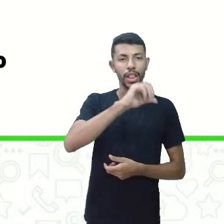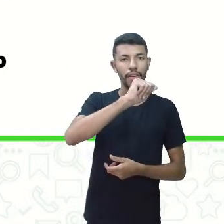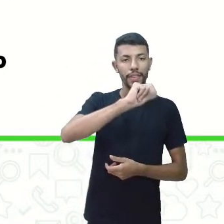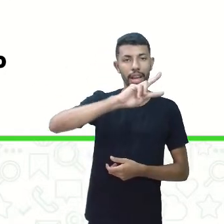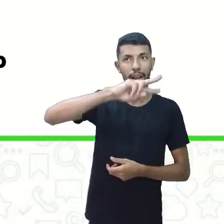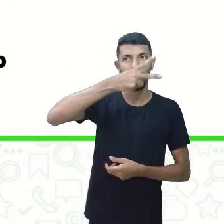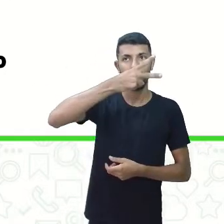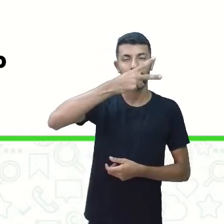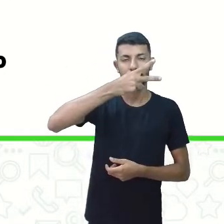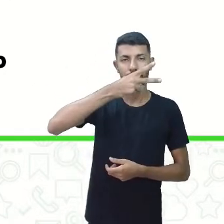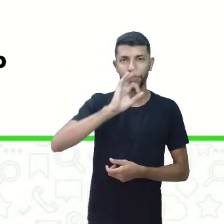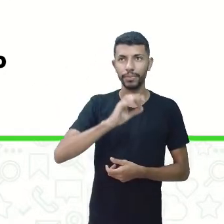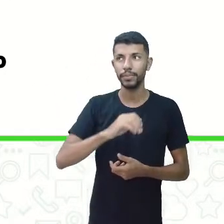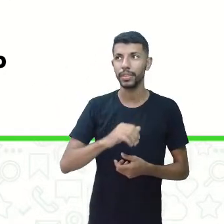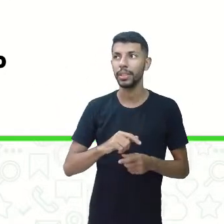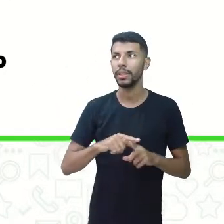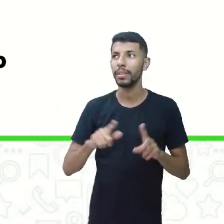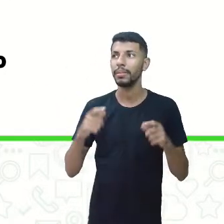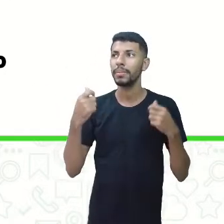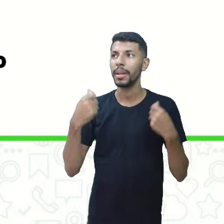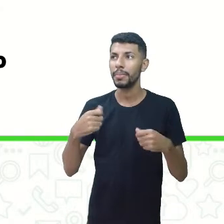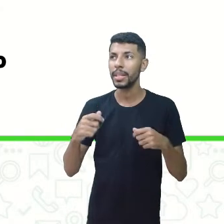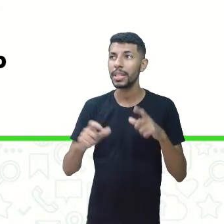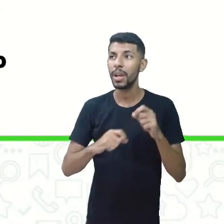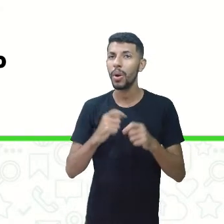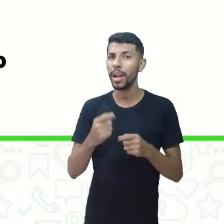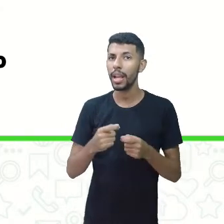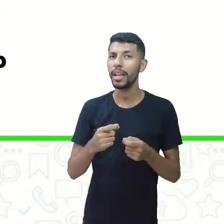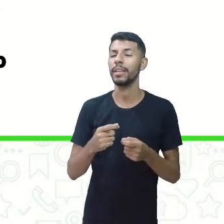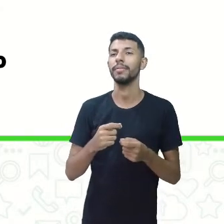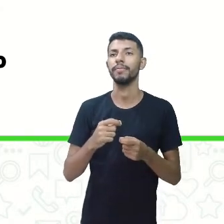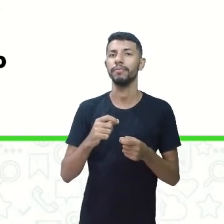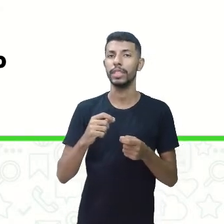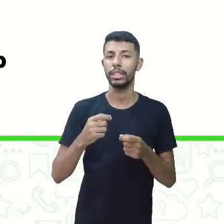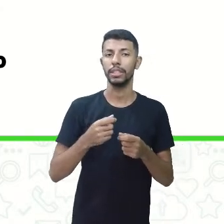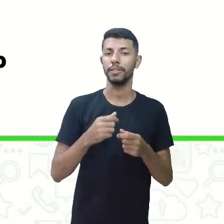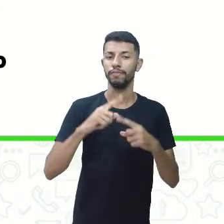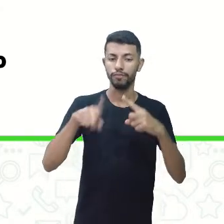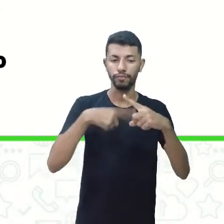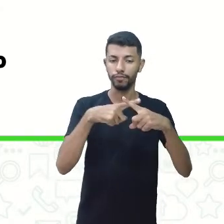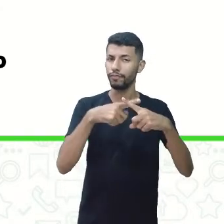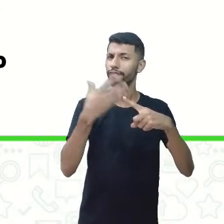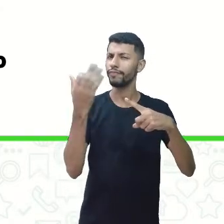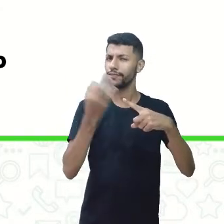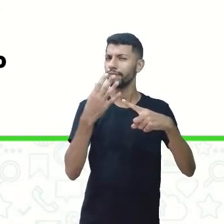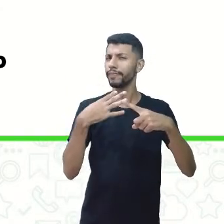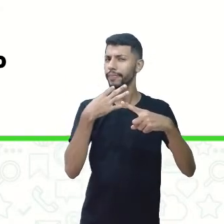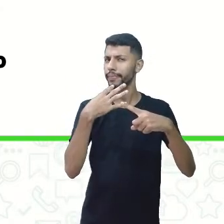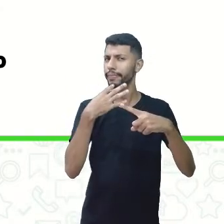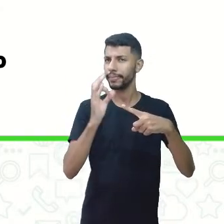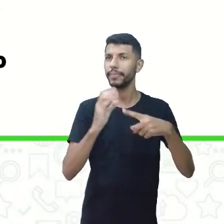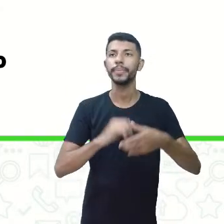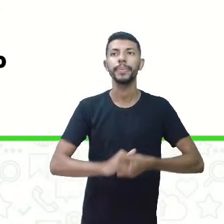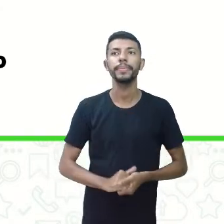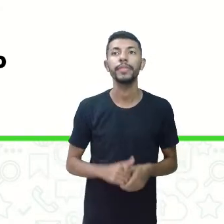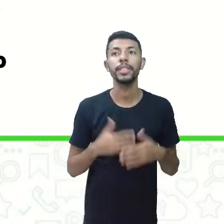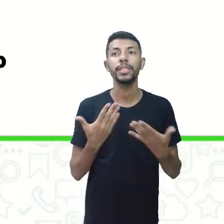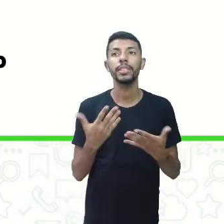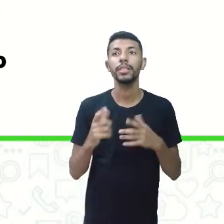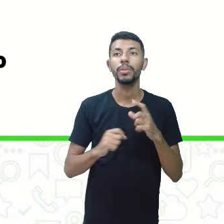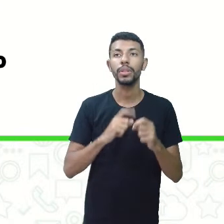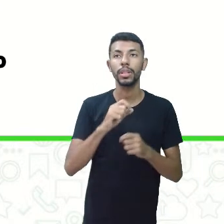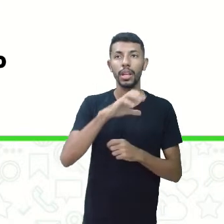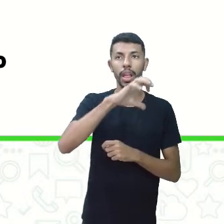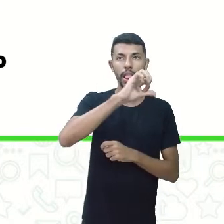quadrado. Qual o número... Agora tem que dominar a tabuada, tá? Qual o número que multiplicado por ele mesmo, que é a base, né? Vai dar